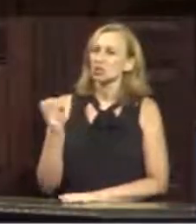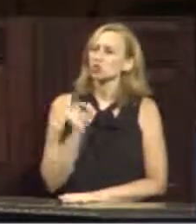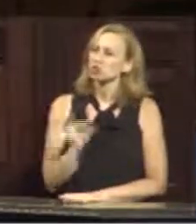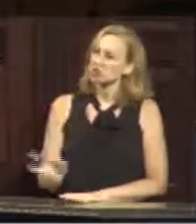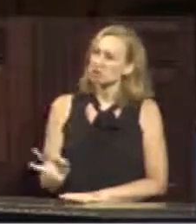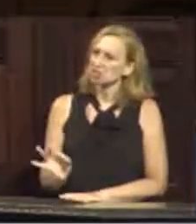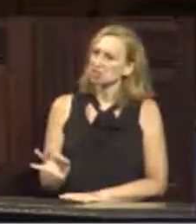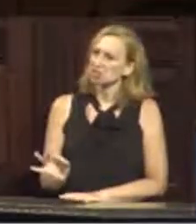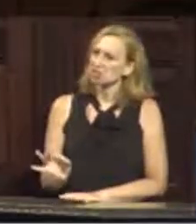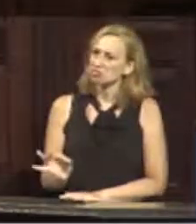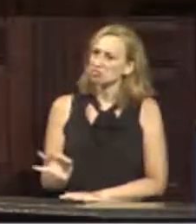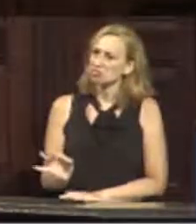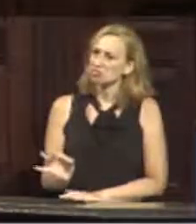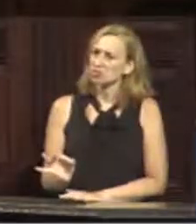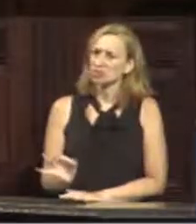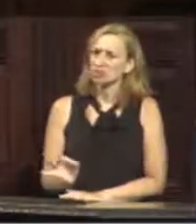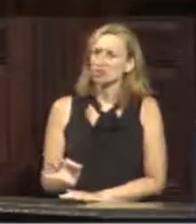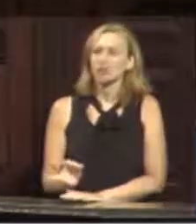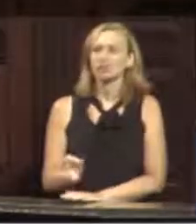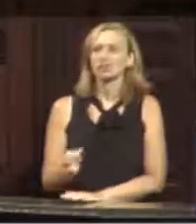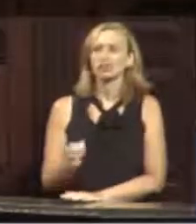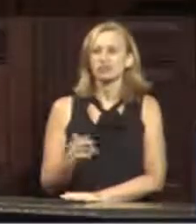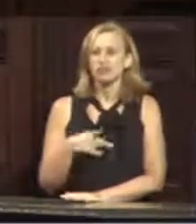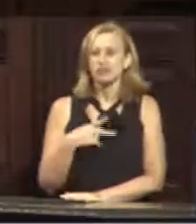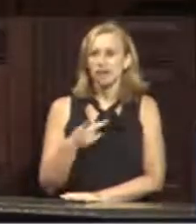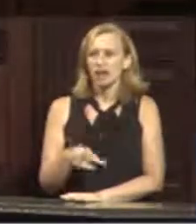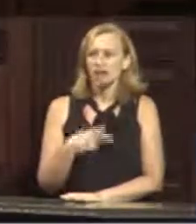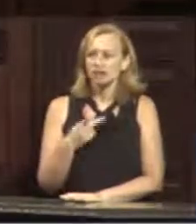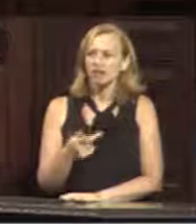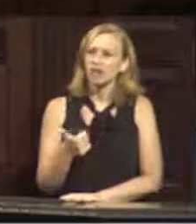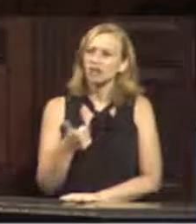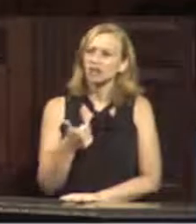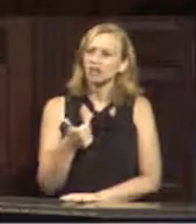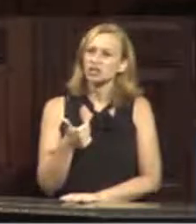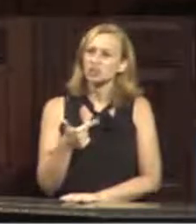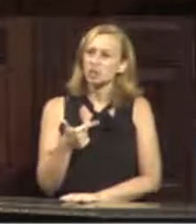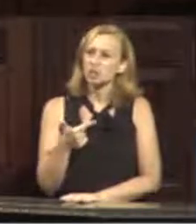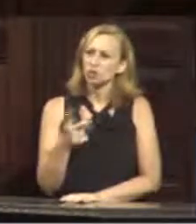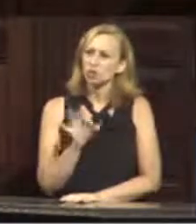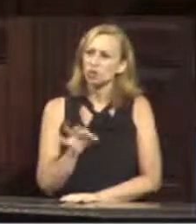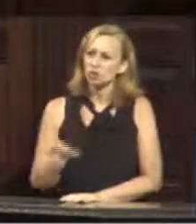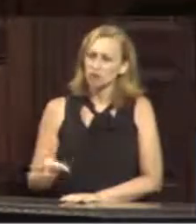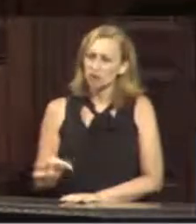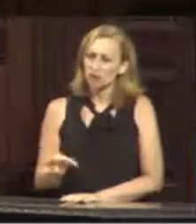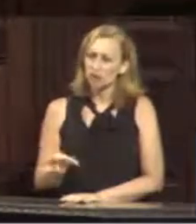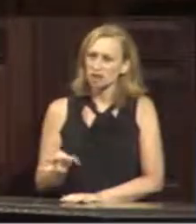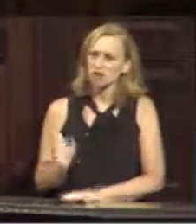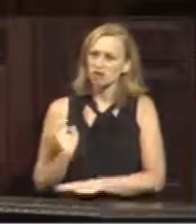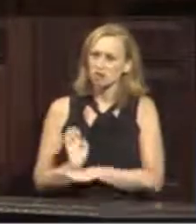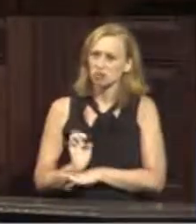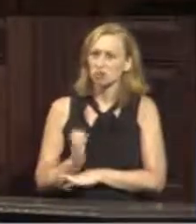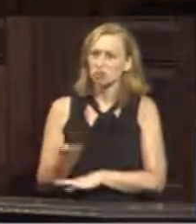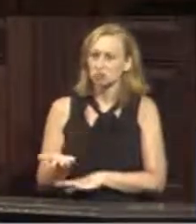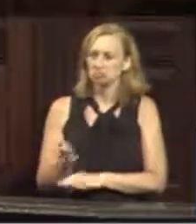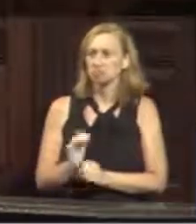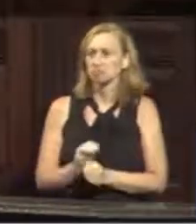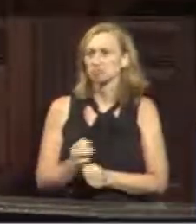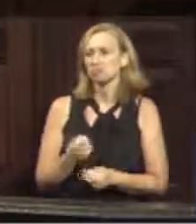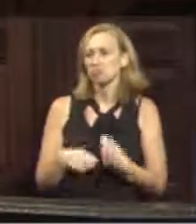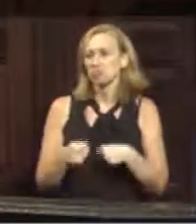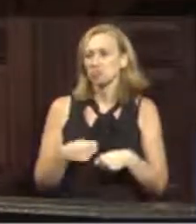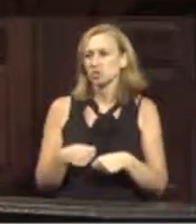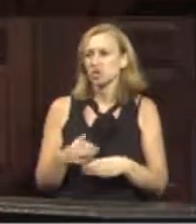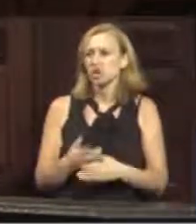18%, ainda adicionado de 2% do Fundo Estadual de Combate à Pobreza. E